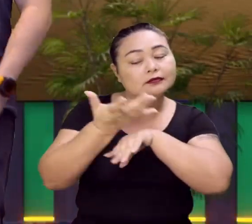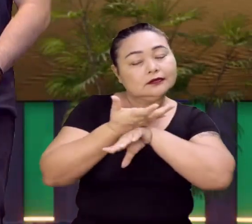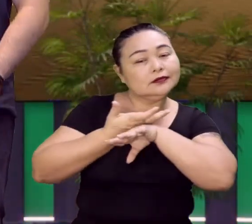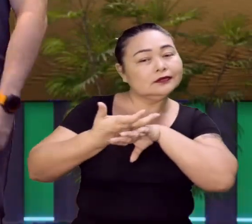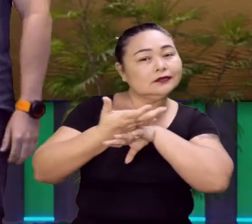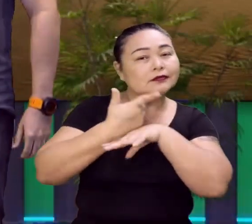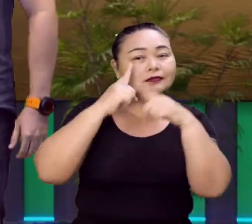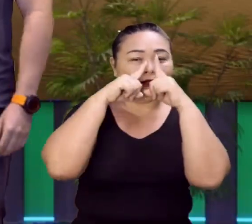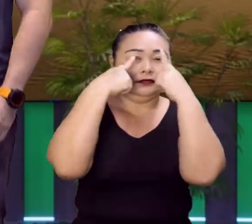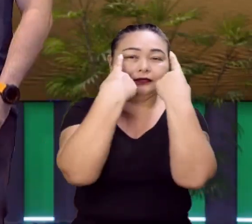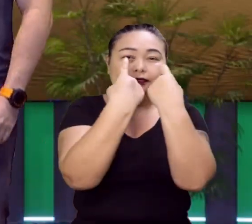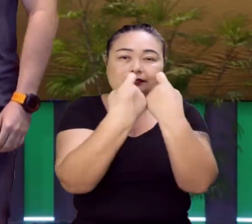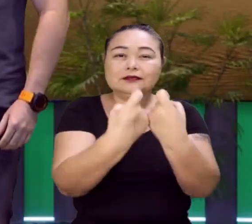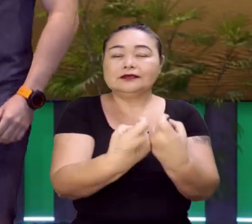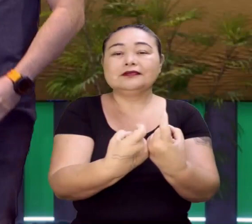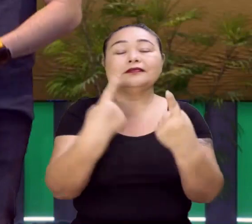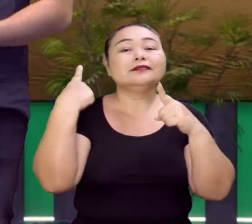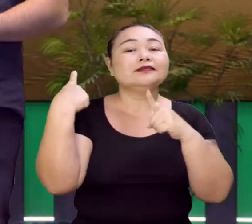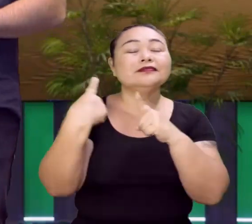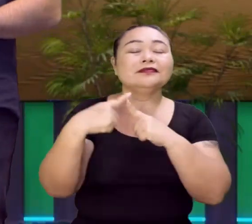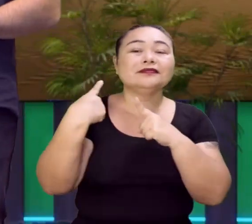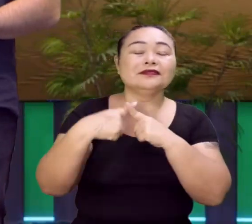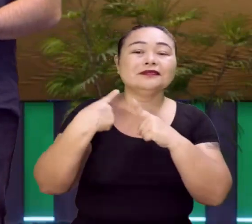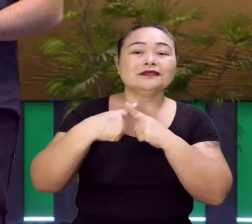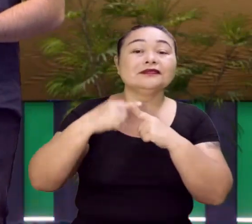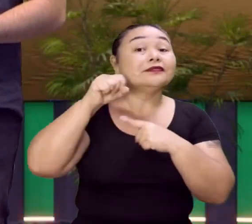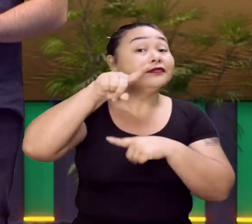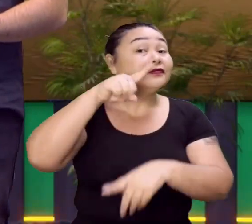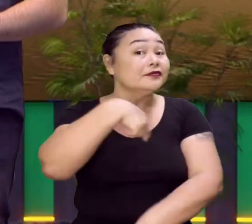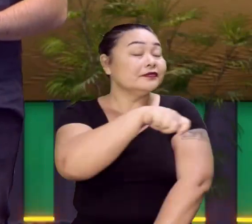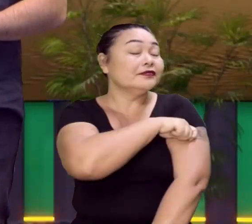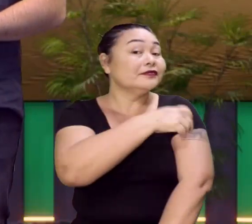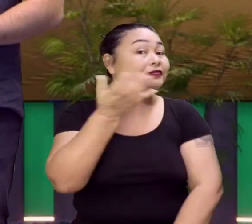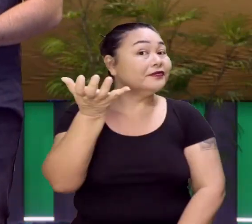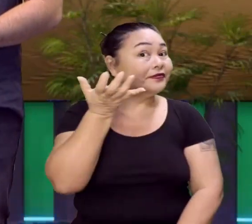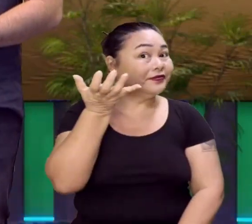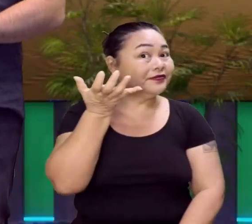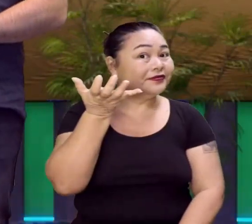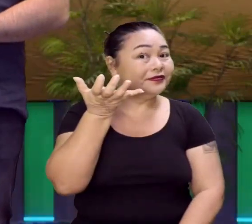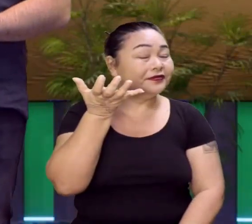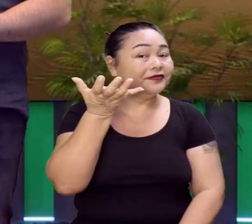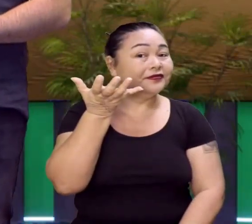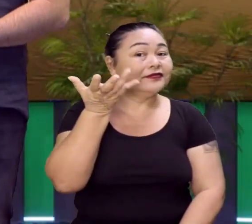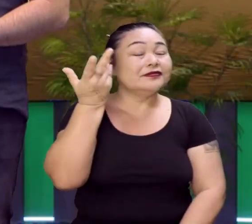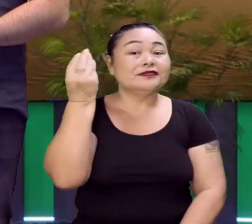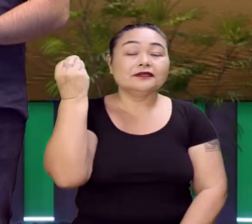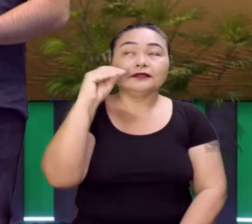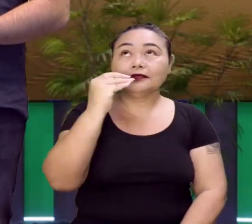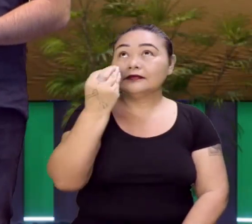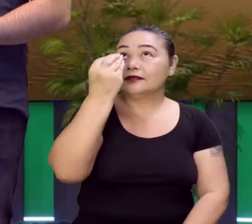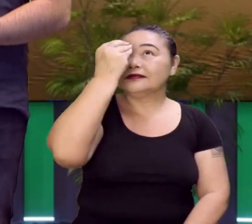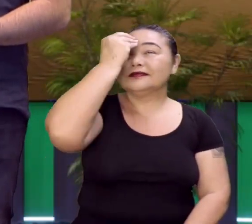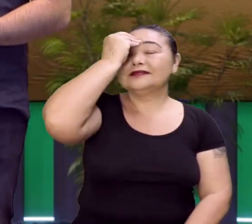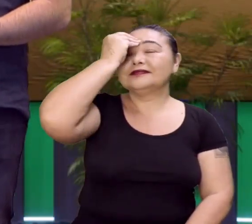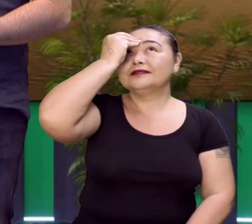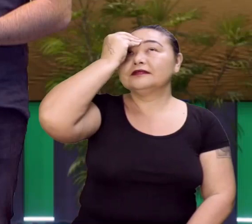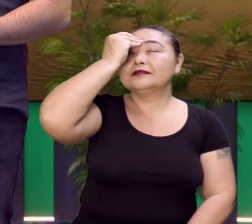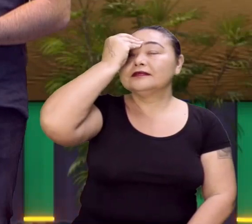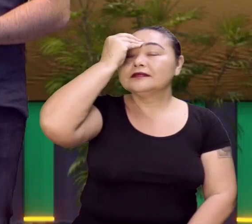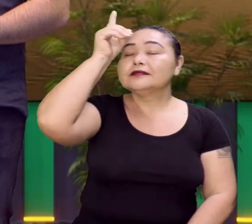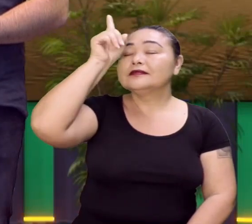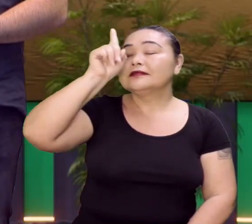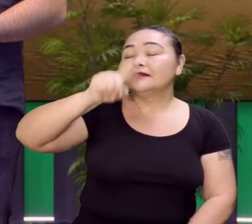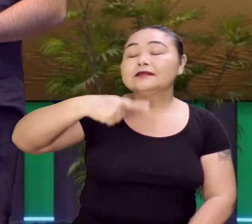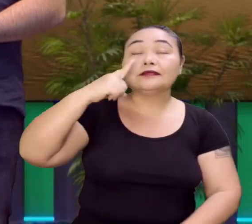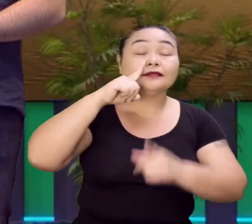é interessante porque se o aluno quiser e se ele colocar na mente,